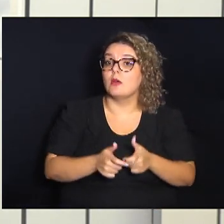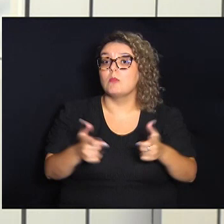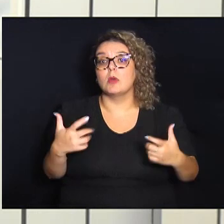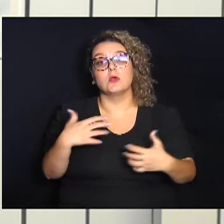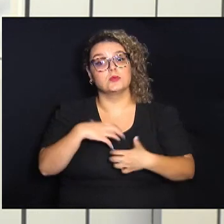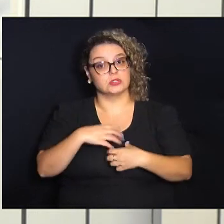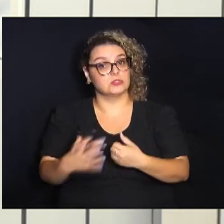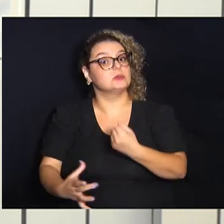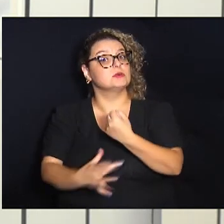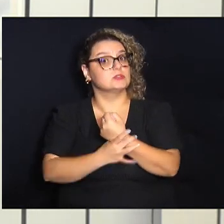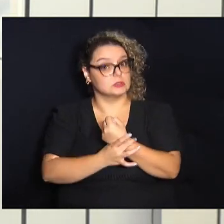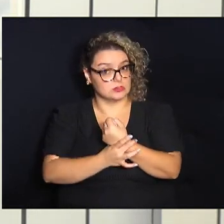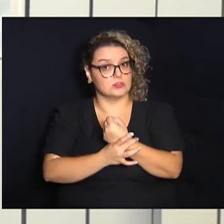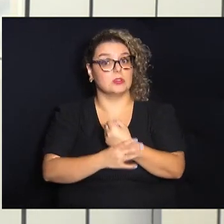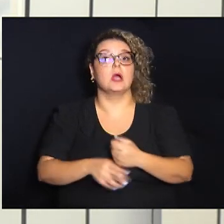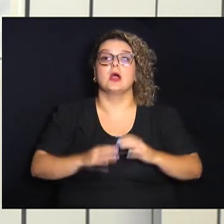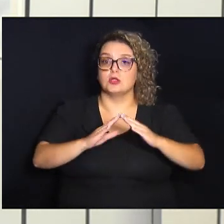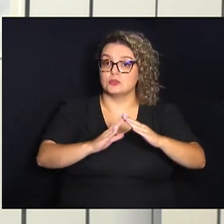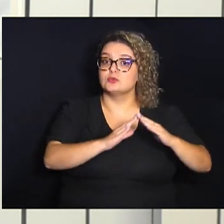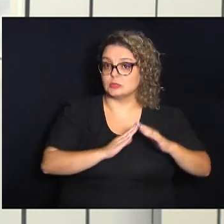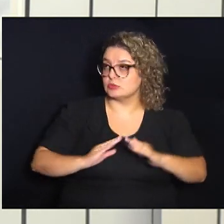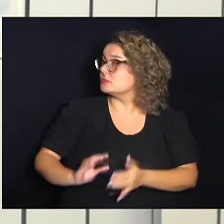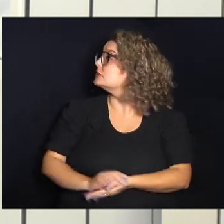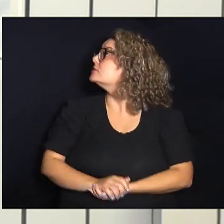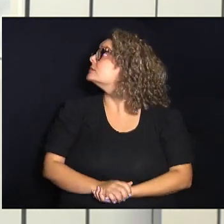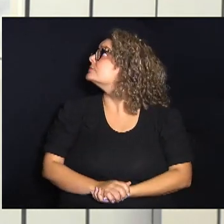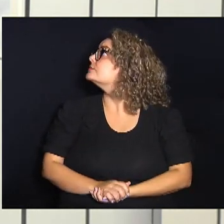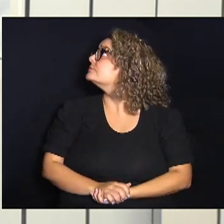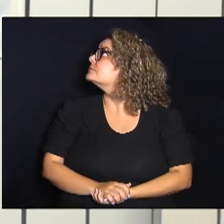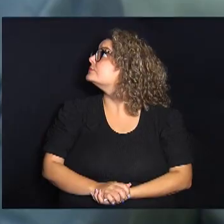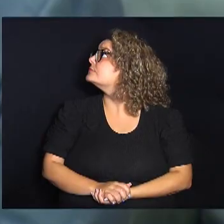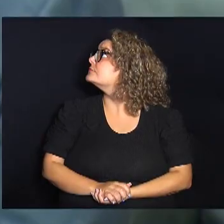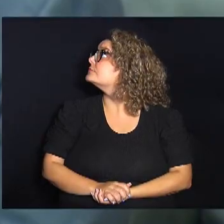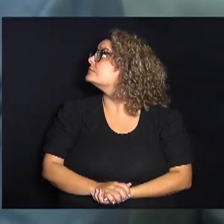de segurança aos moradores.